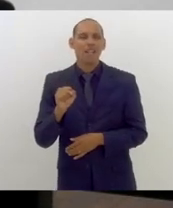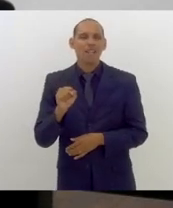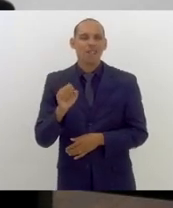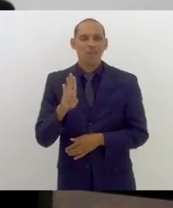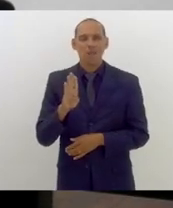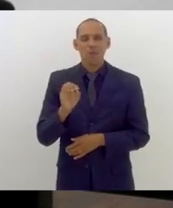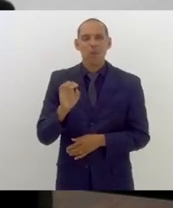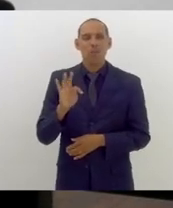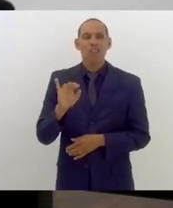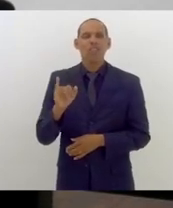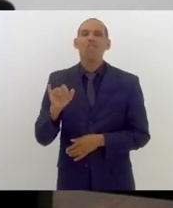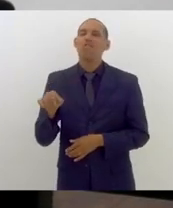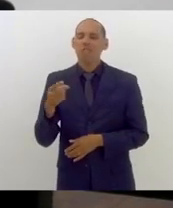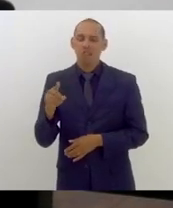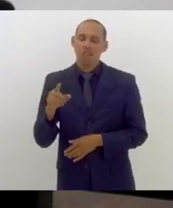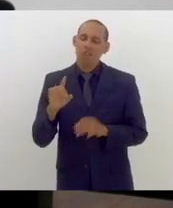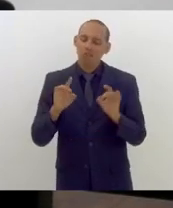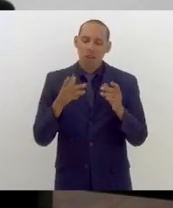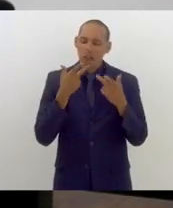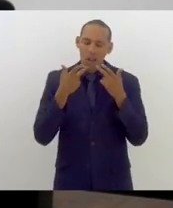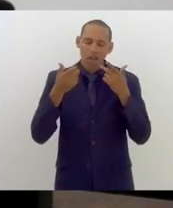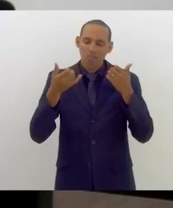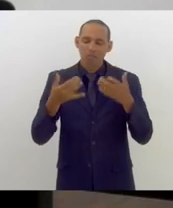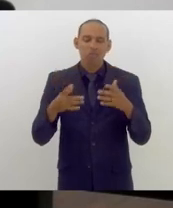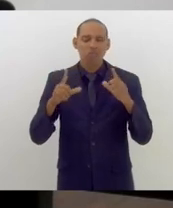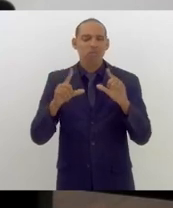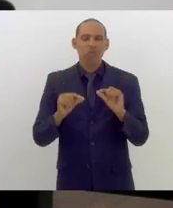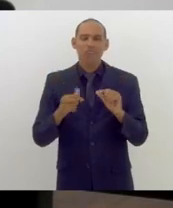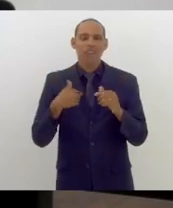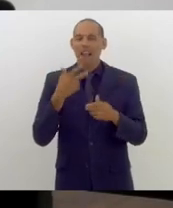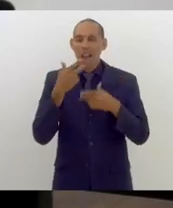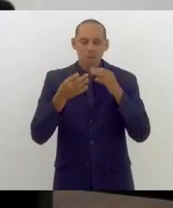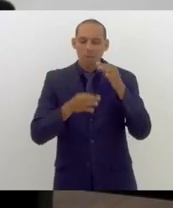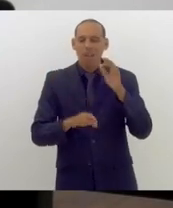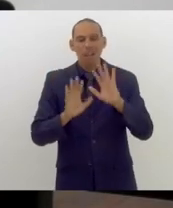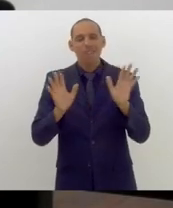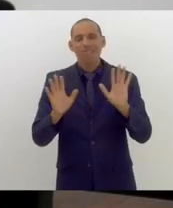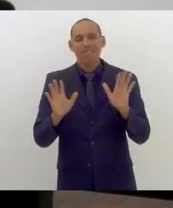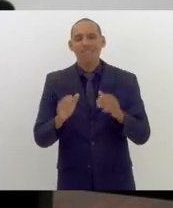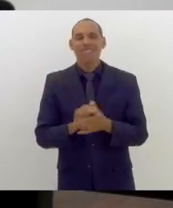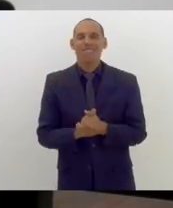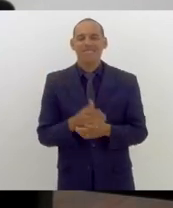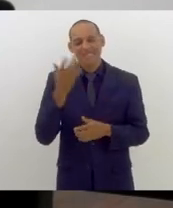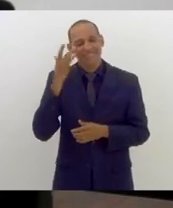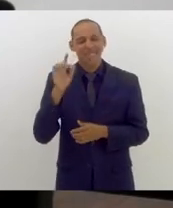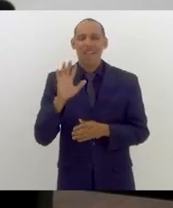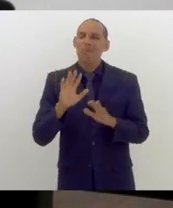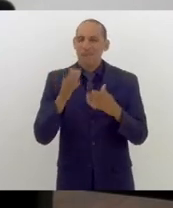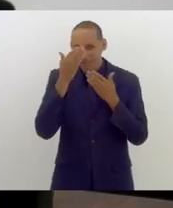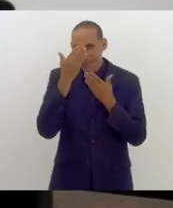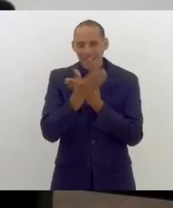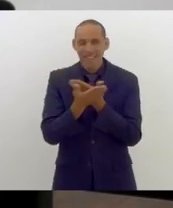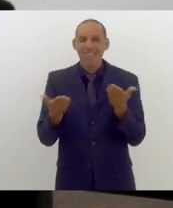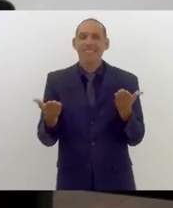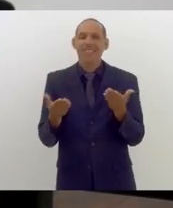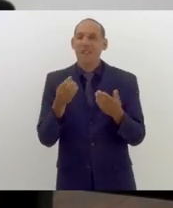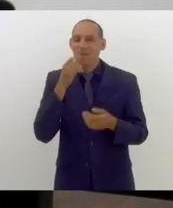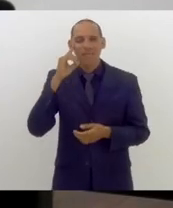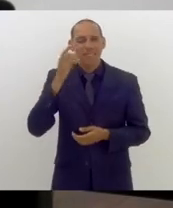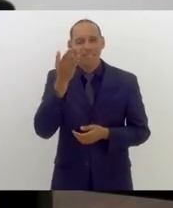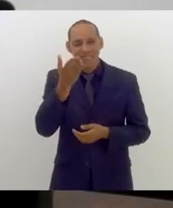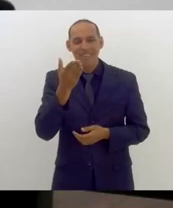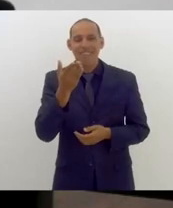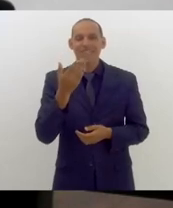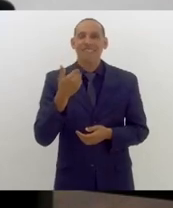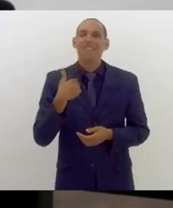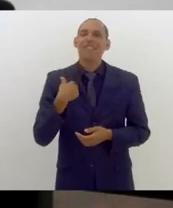essas coisas que eu tinha falado só esse pouquinho eu não sou de falar muito também mas muito obrigado um bom dia para a senhora